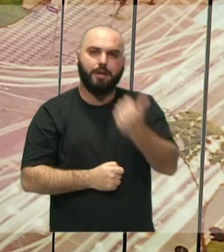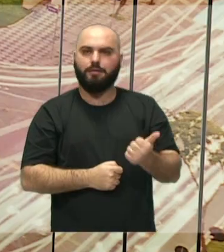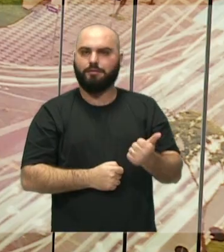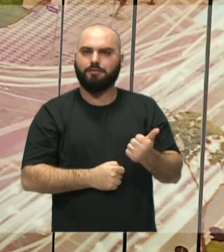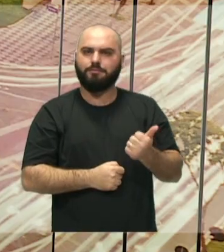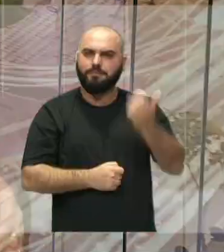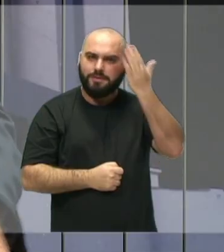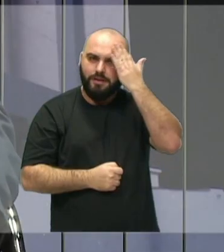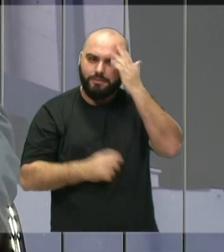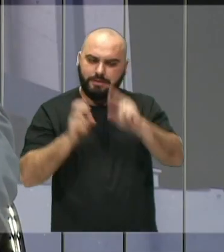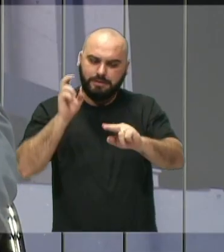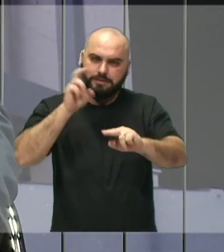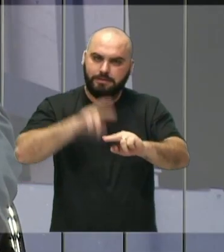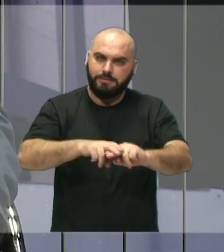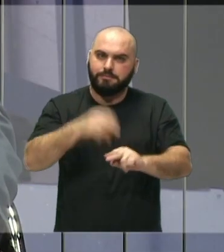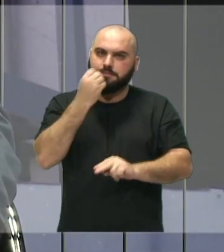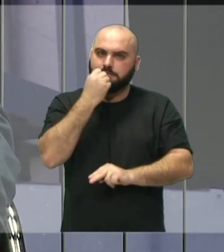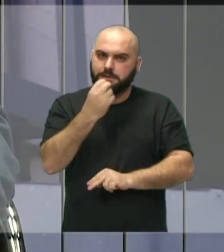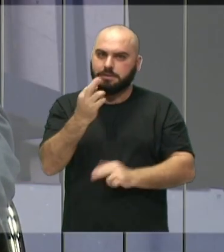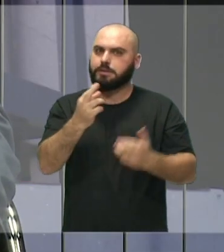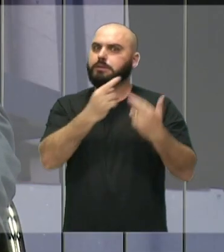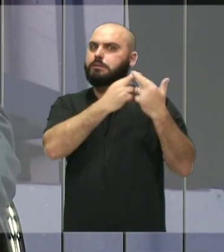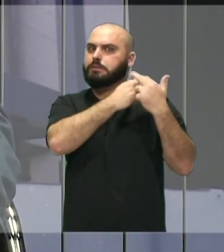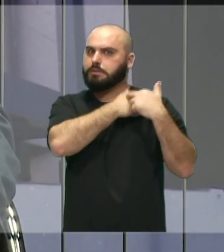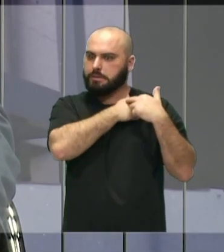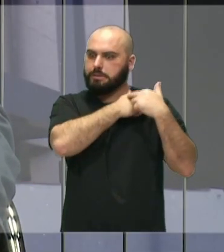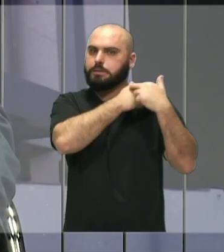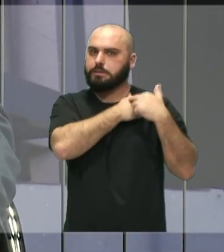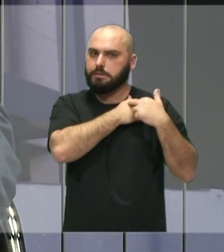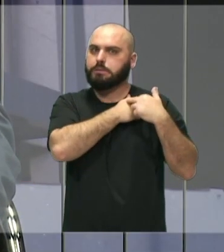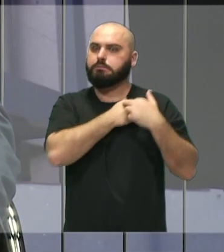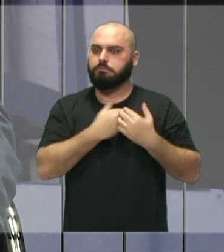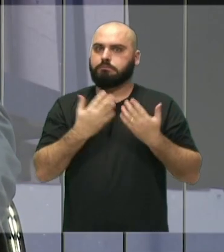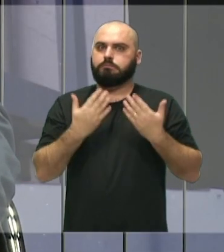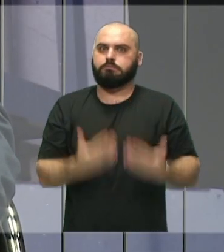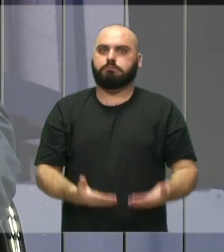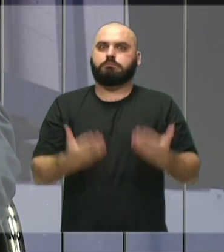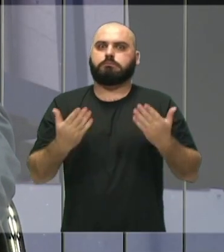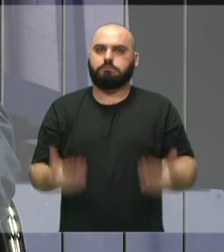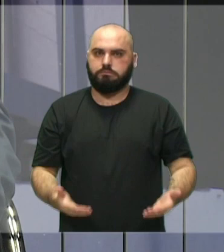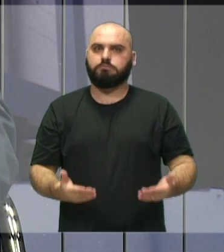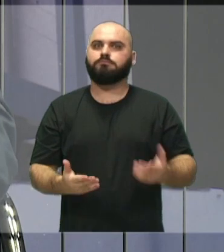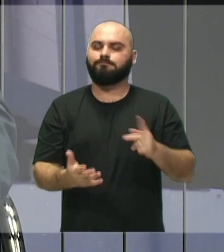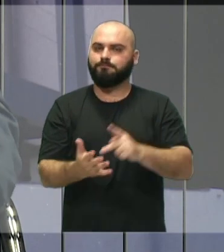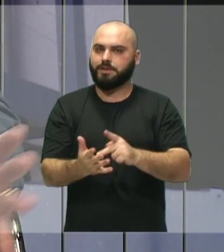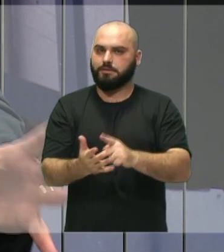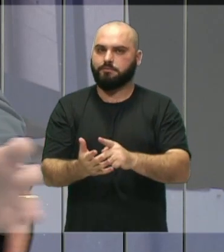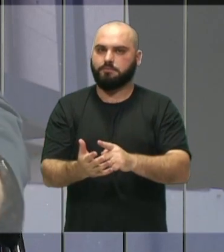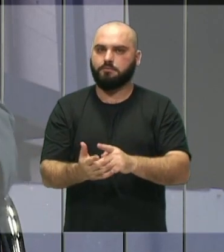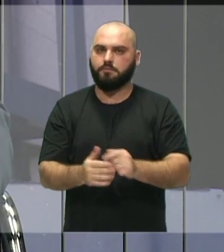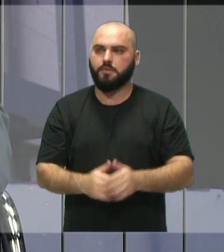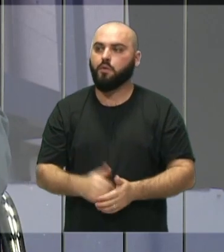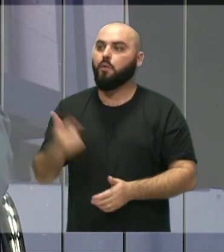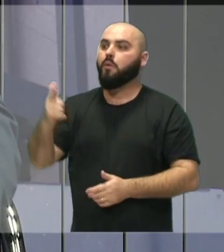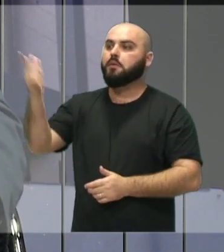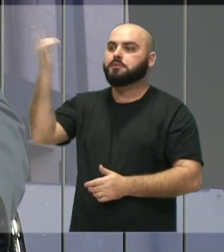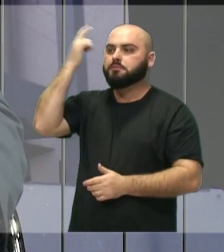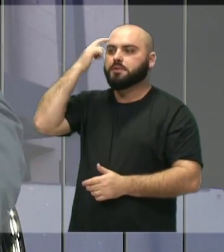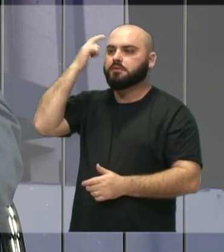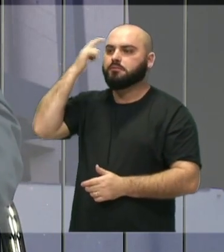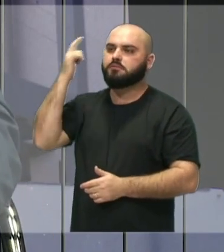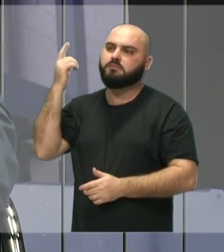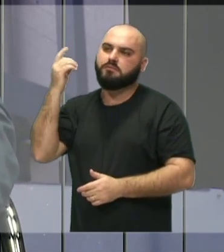que eu digo, naquela cadeira lá, que tem uma responsabilidade muito grande. Muito maior do que muitos acham que ela tem,